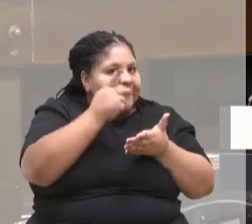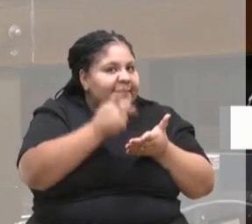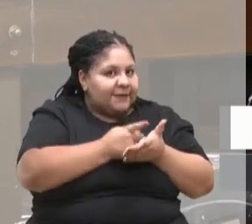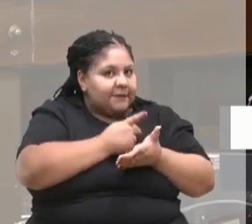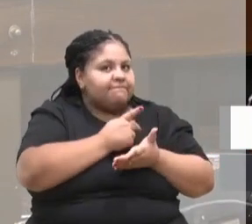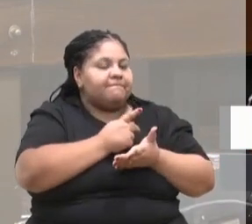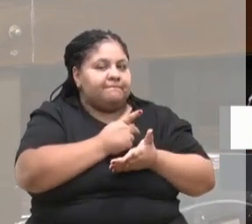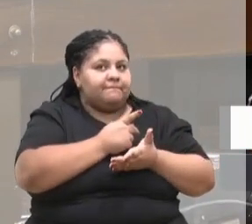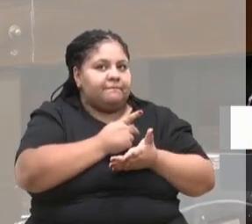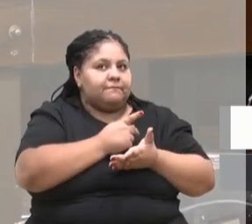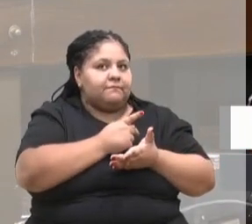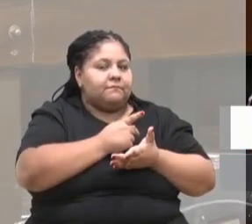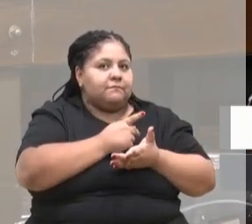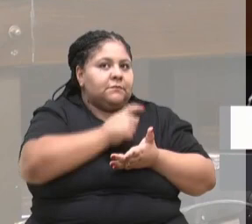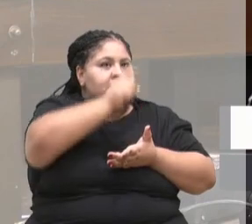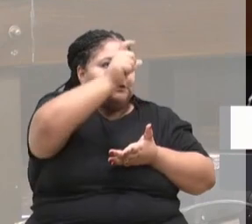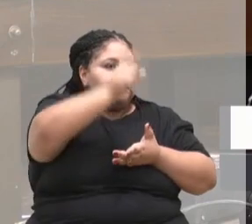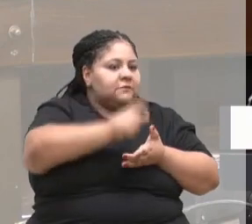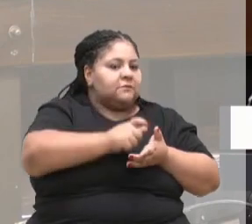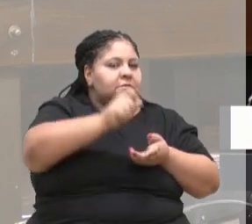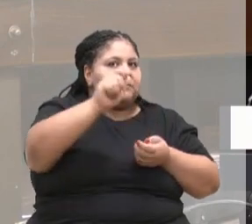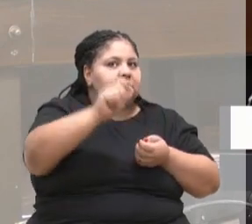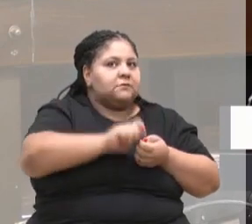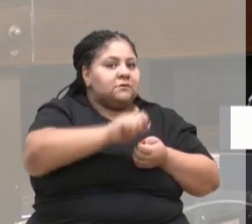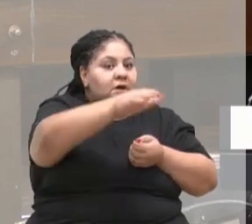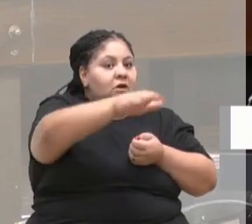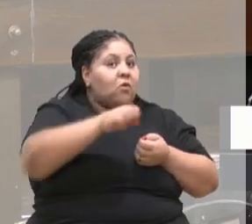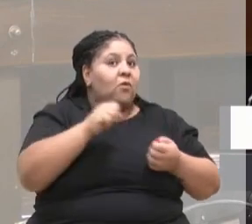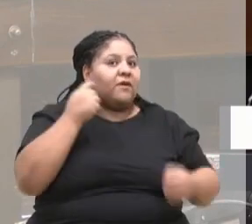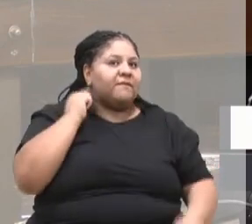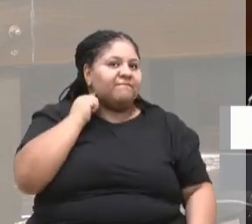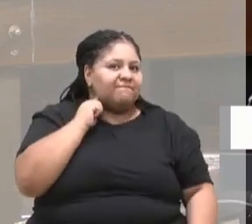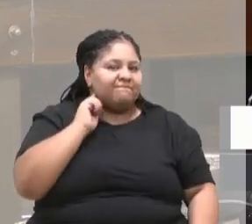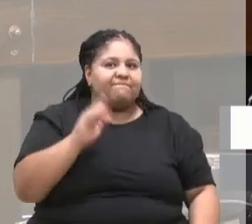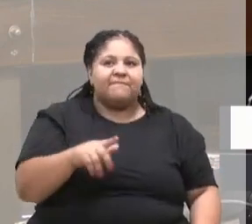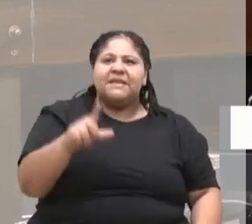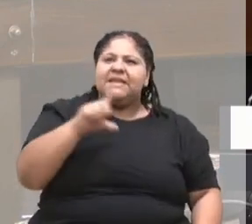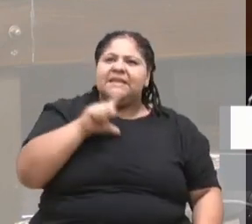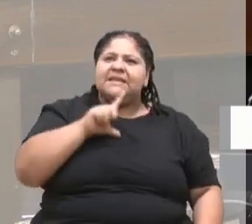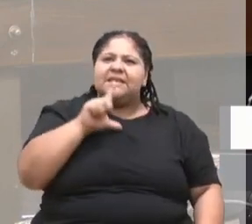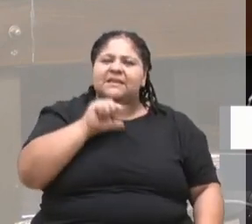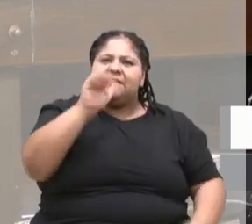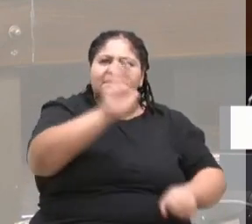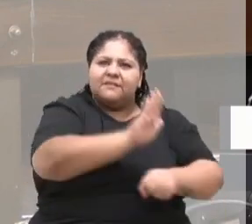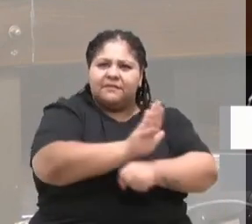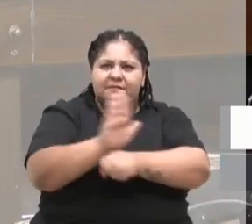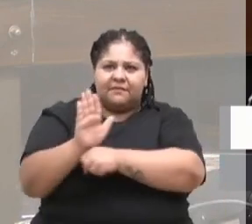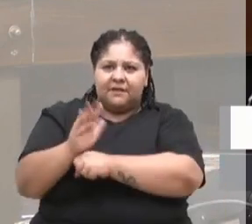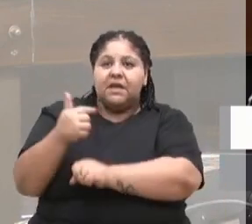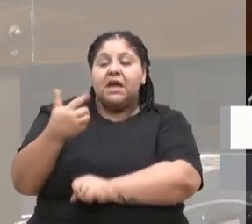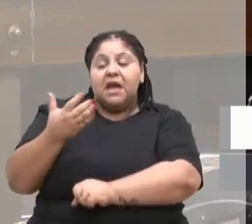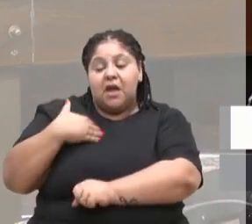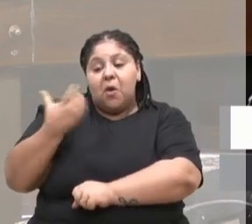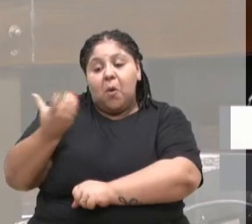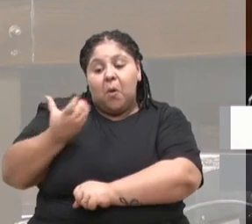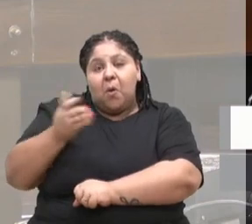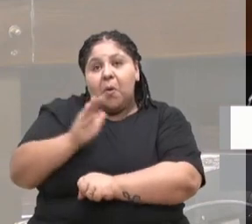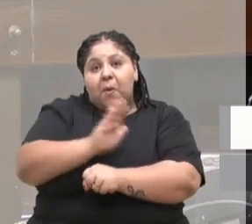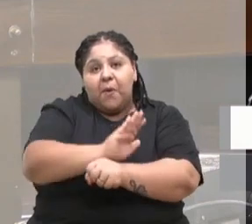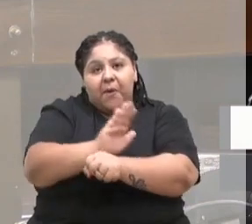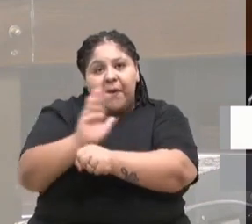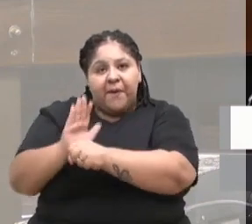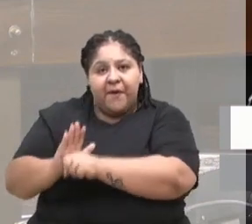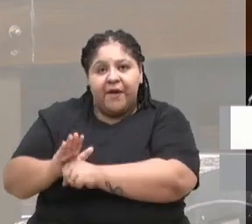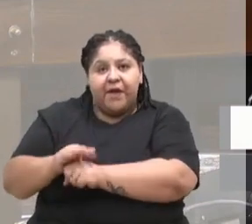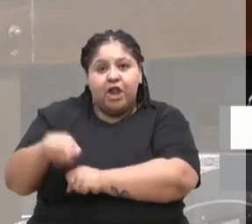aí no pessoal que faz a coleta. Mas temos aí para ajudar, o que eu puder ajudar, quero ajudar, para que nós mantenha a